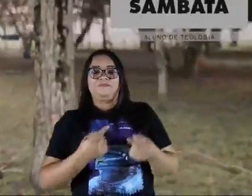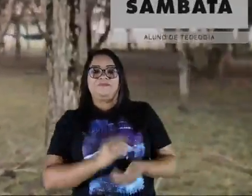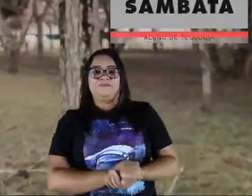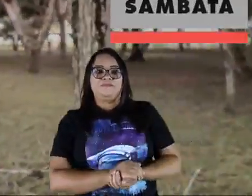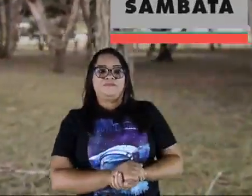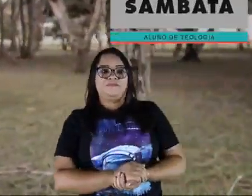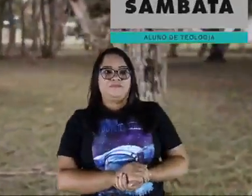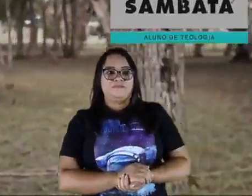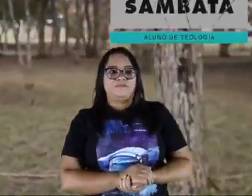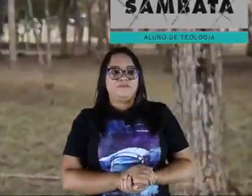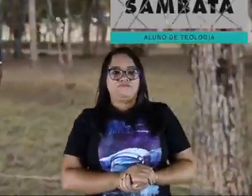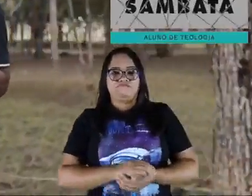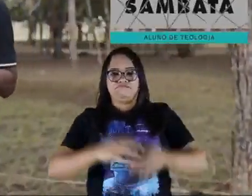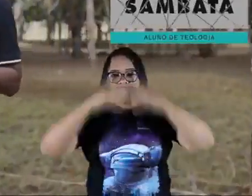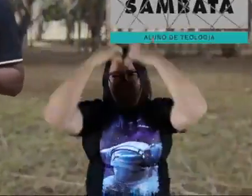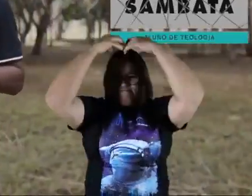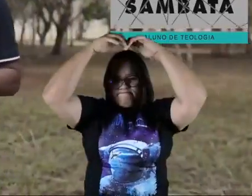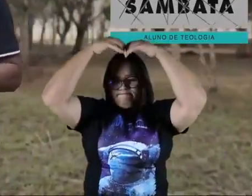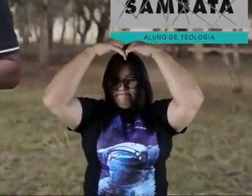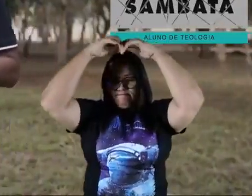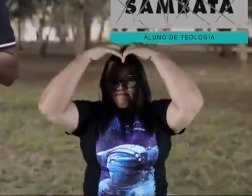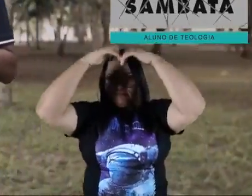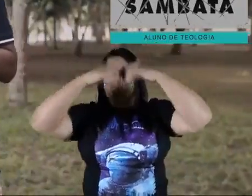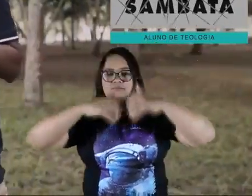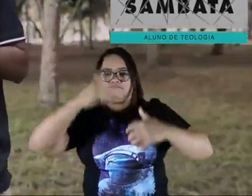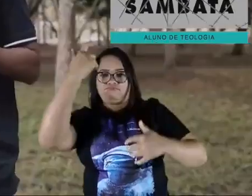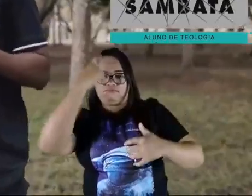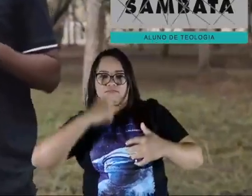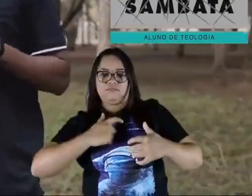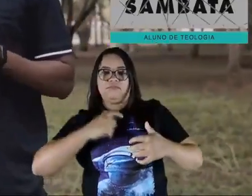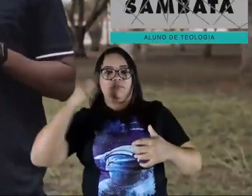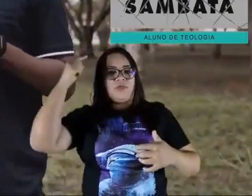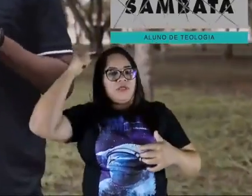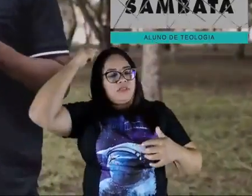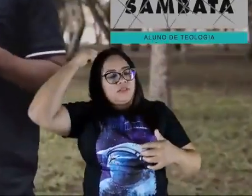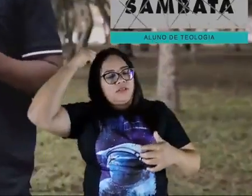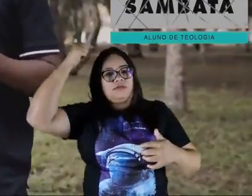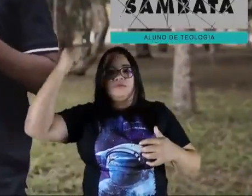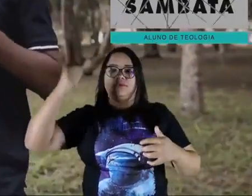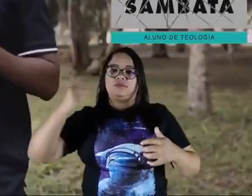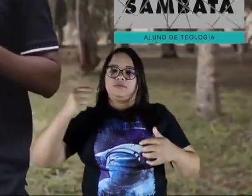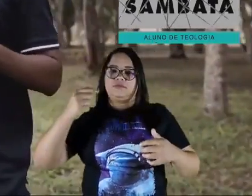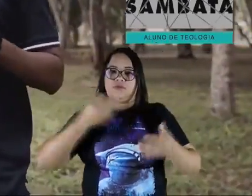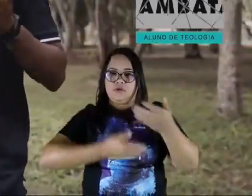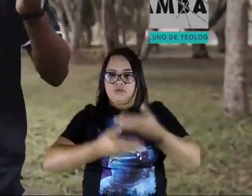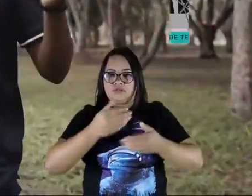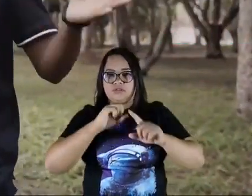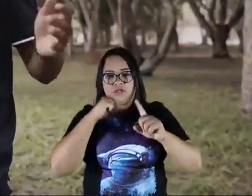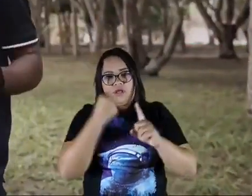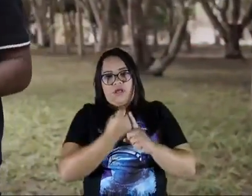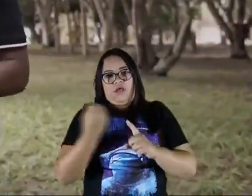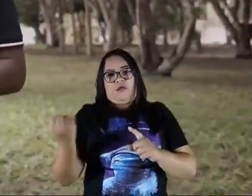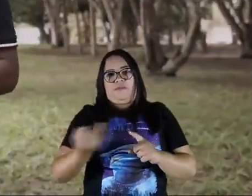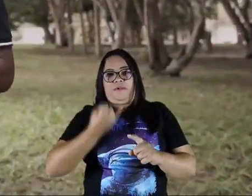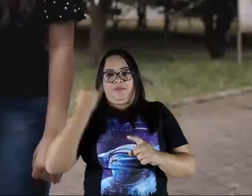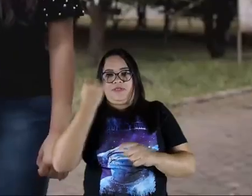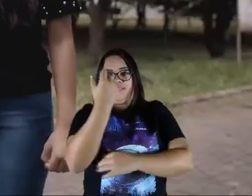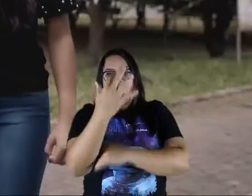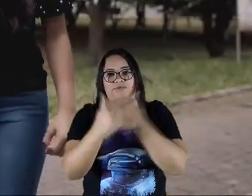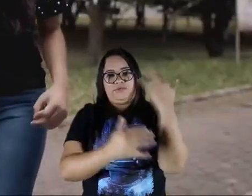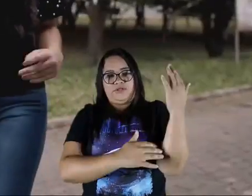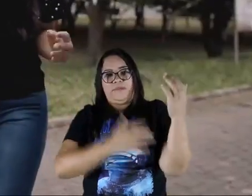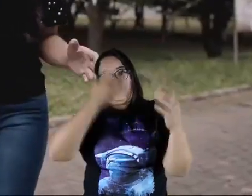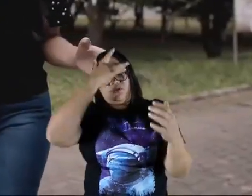Para que as capacidades mentais e sociais sejam plenamente desenvolvidas, é necessário viver em um ambiente que proporciona contato com a natureza e com diferentes tipos de